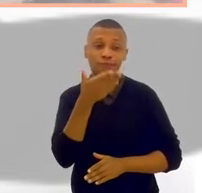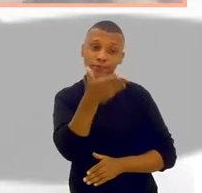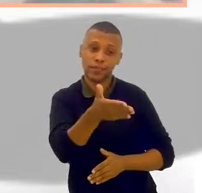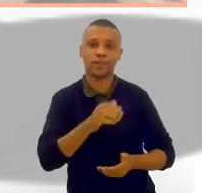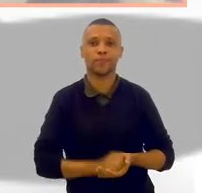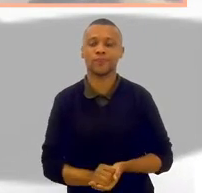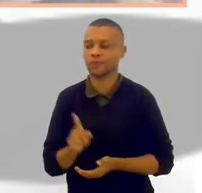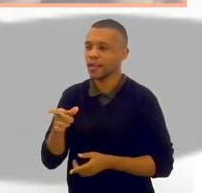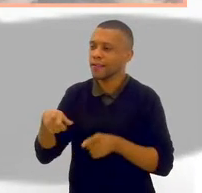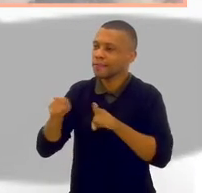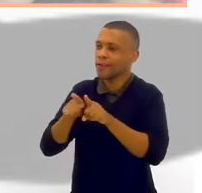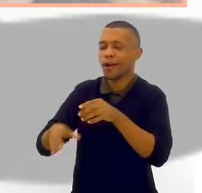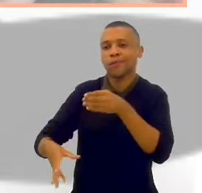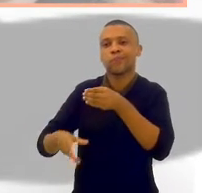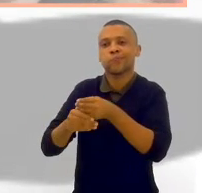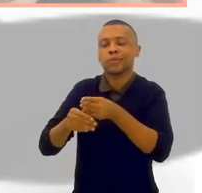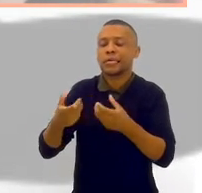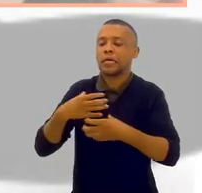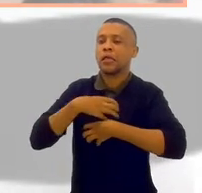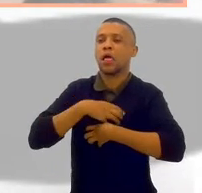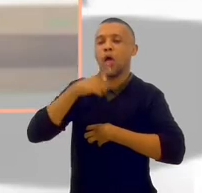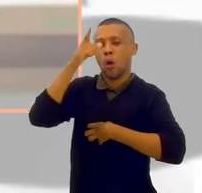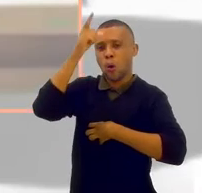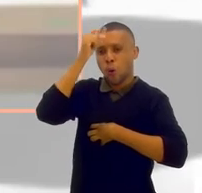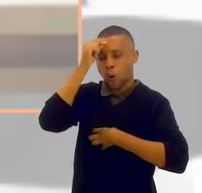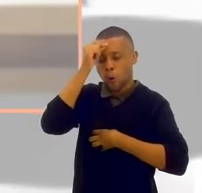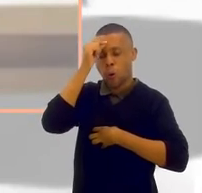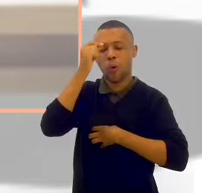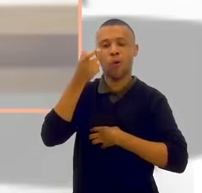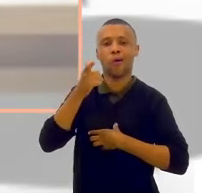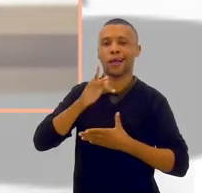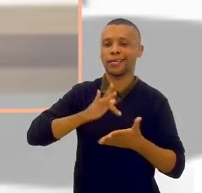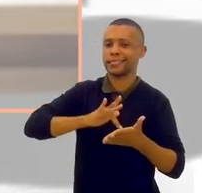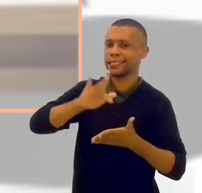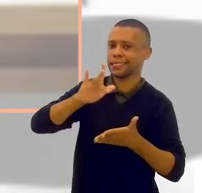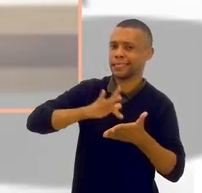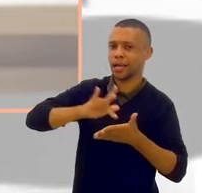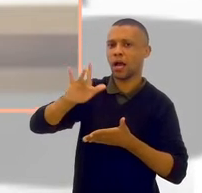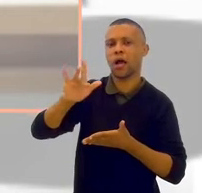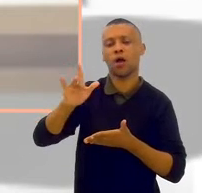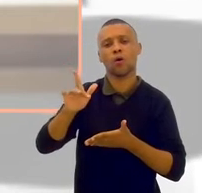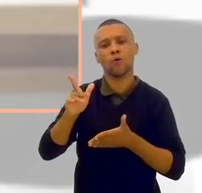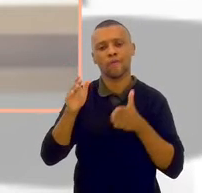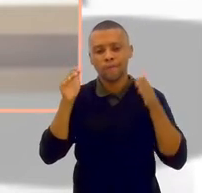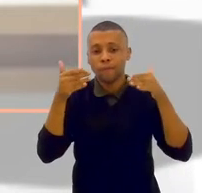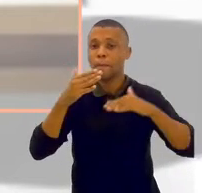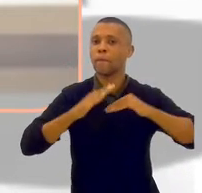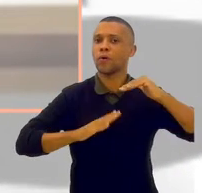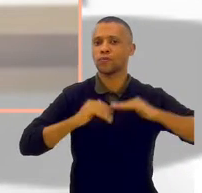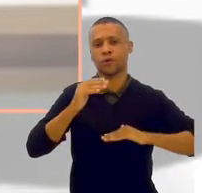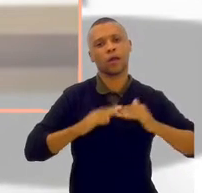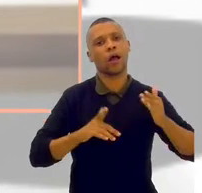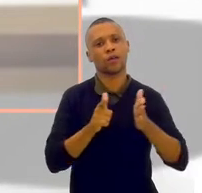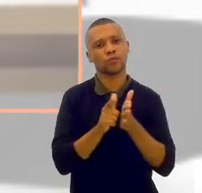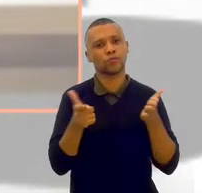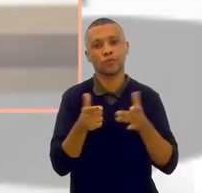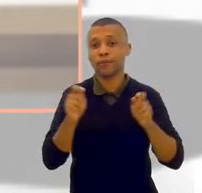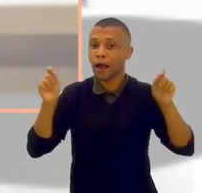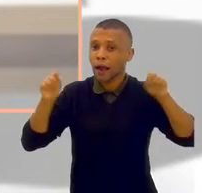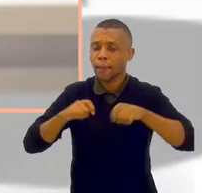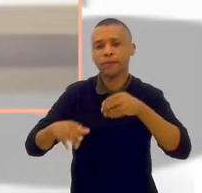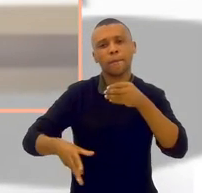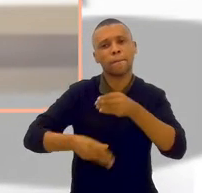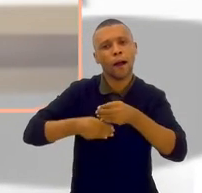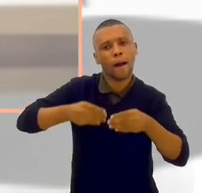Você realmente foi agregadora desse refúgio eletrônico mundial dos jornalistas, né? Você teve a capacidade